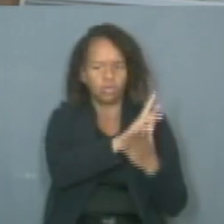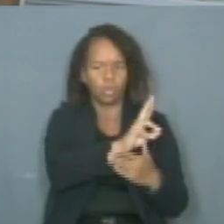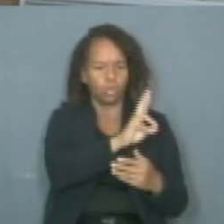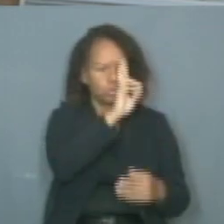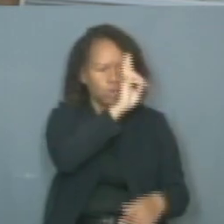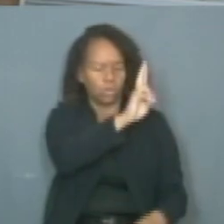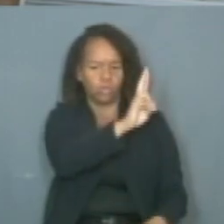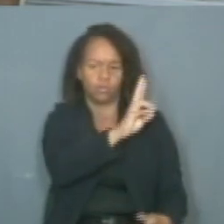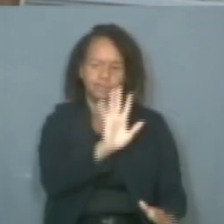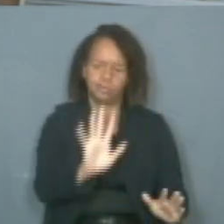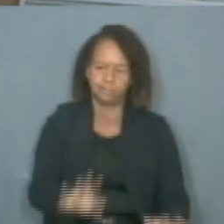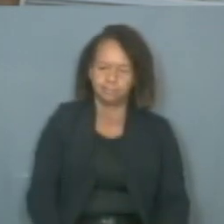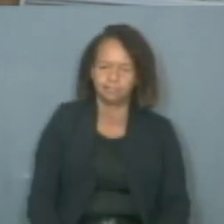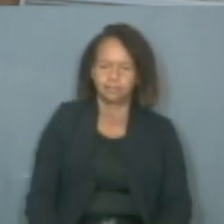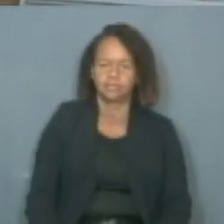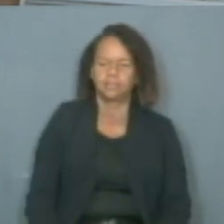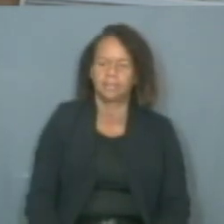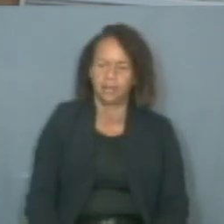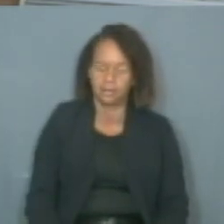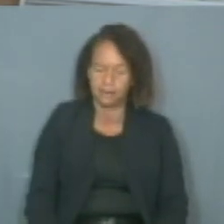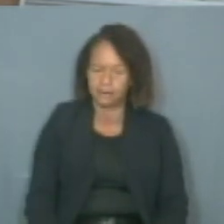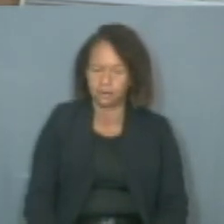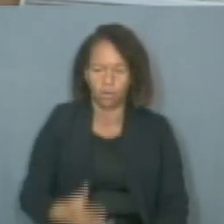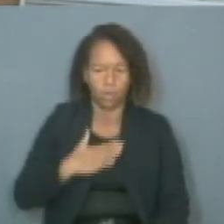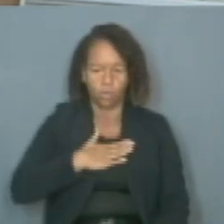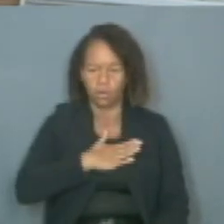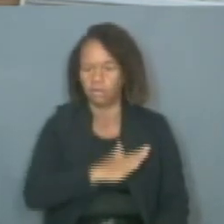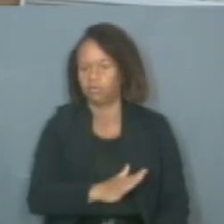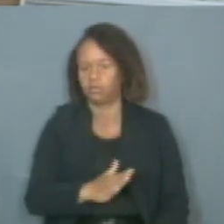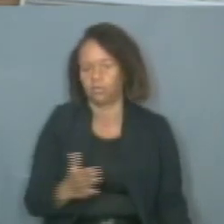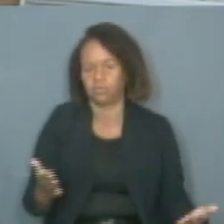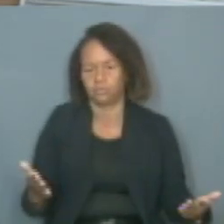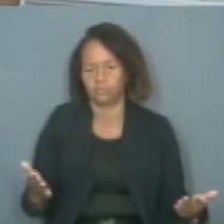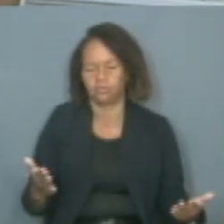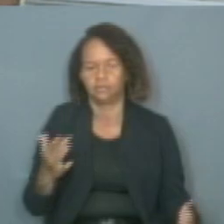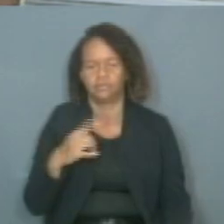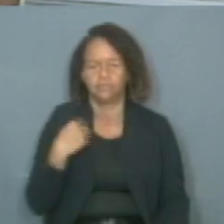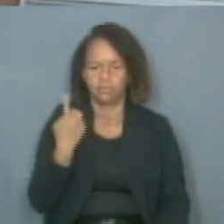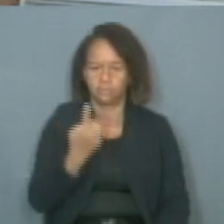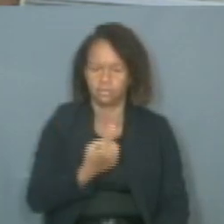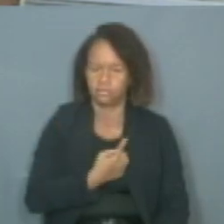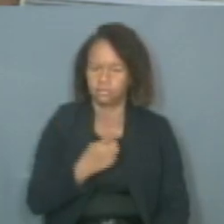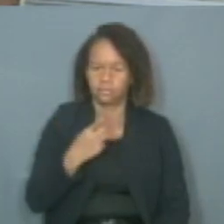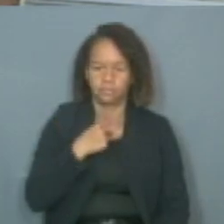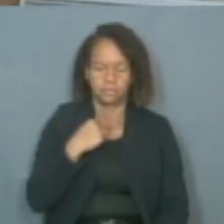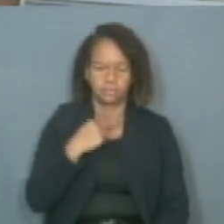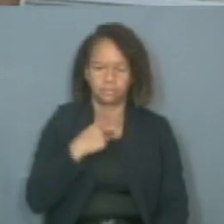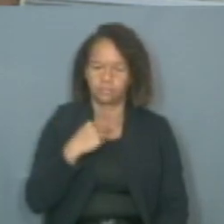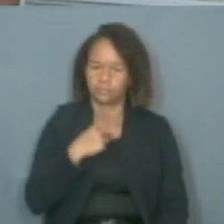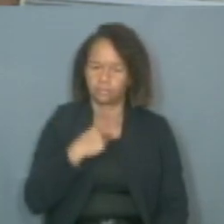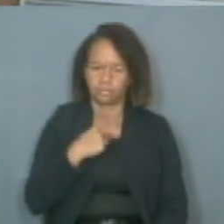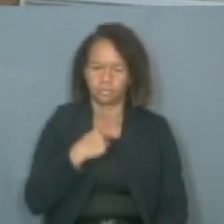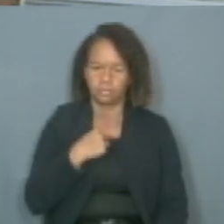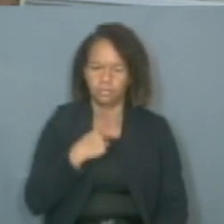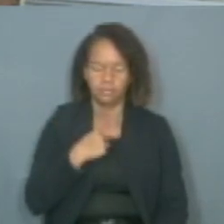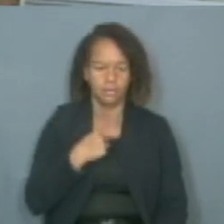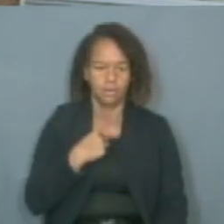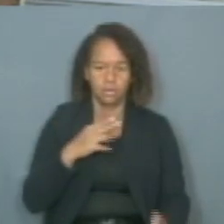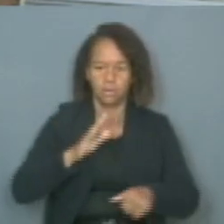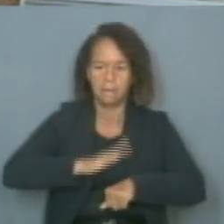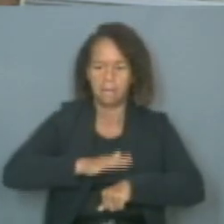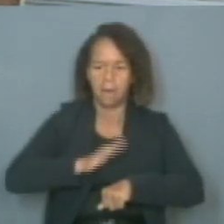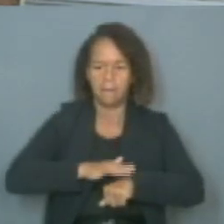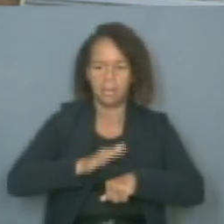Nobres colegas vereadores, isso é um completo absurdo. A gente não pode, numa era digital